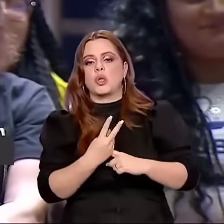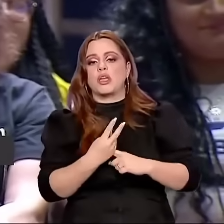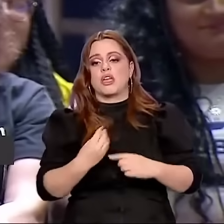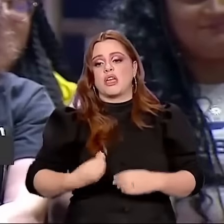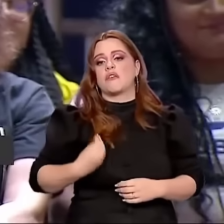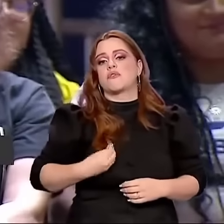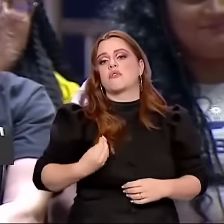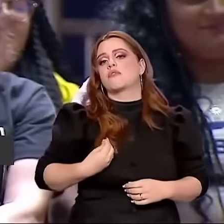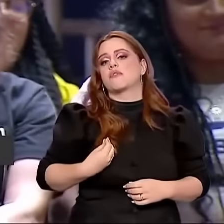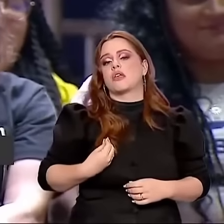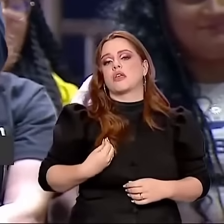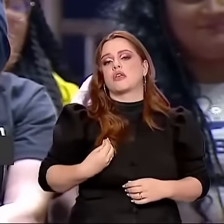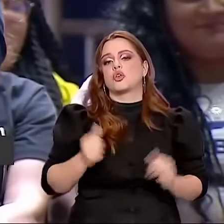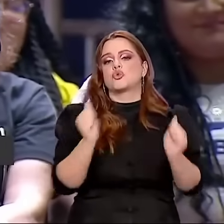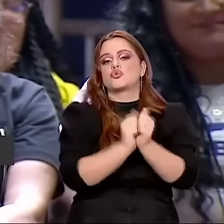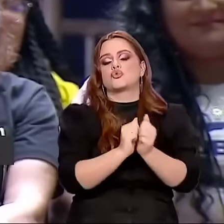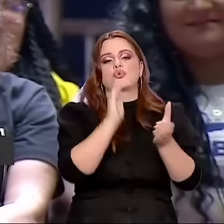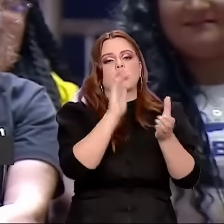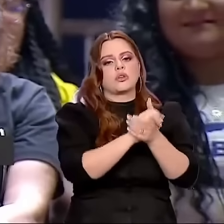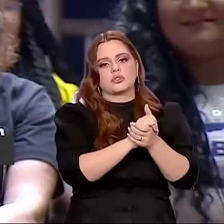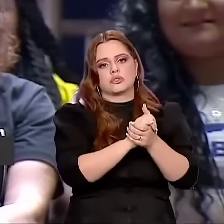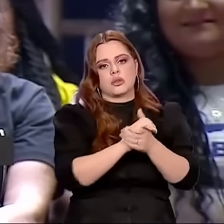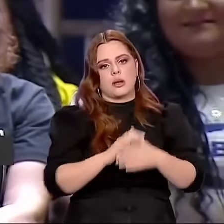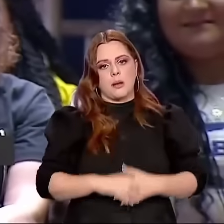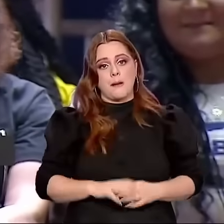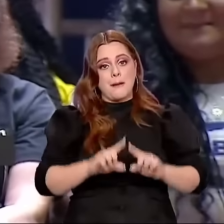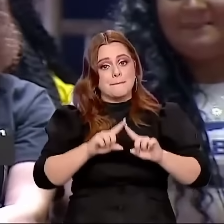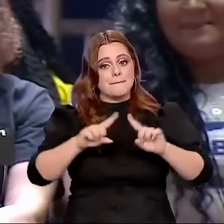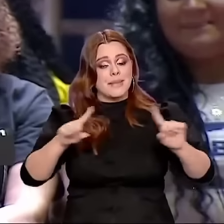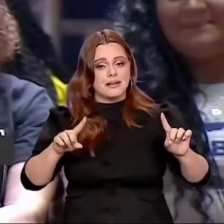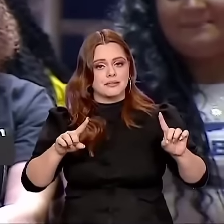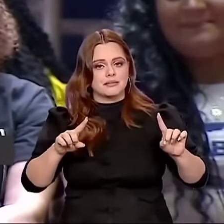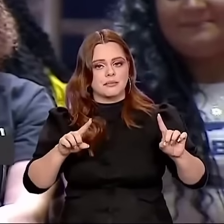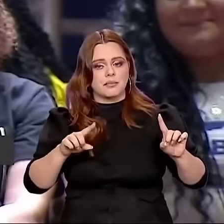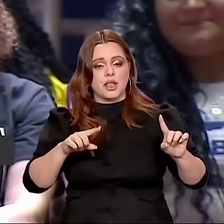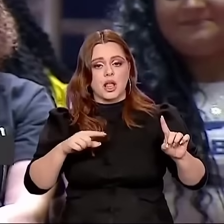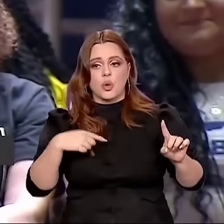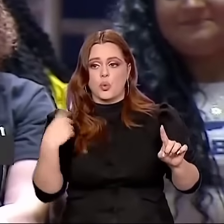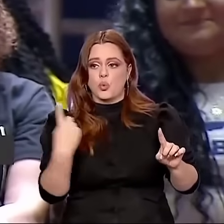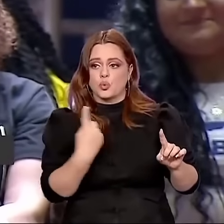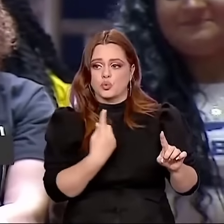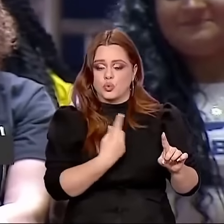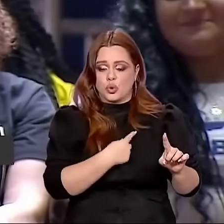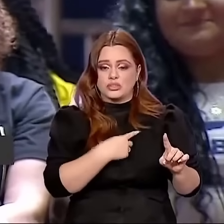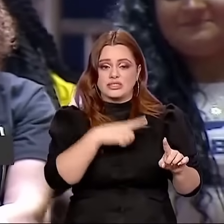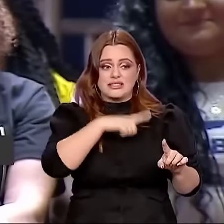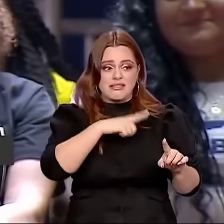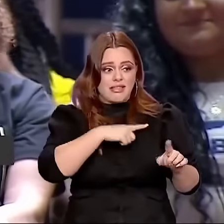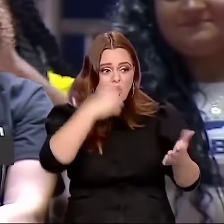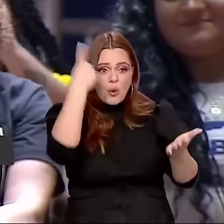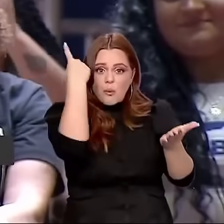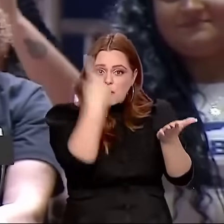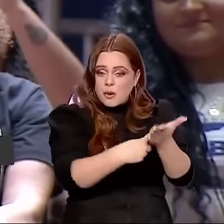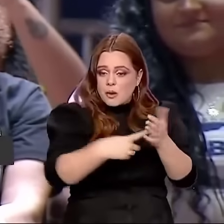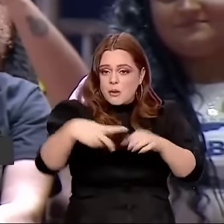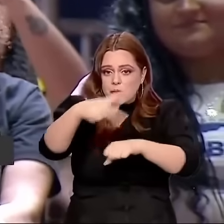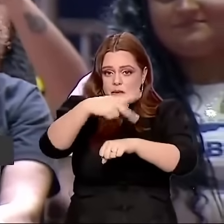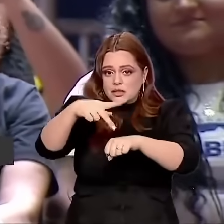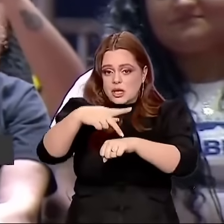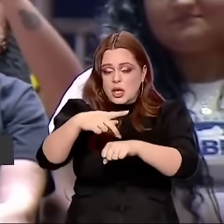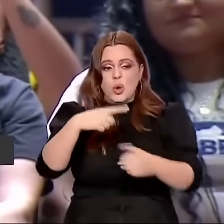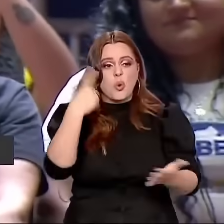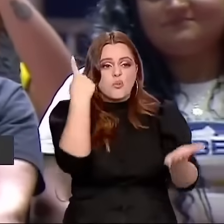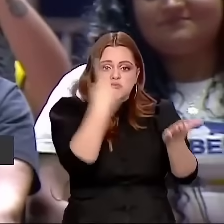Janja. Entretanto, quando a gente tem compromisso com esse país, quando a gente tem compromisso com esse